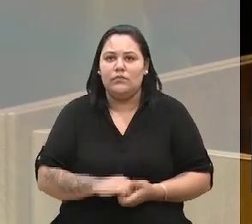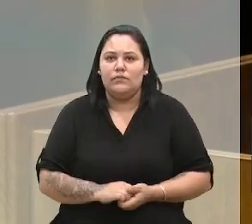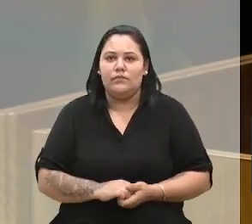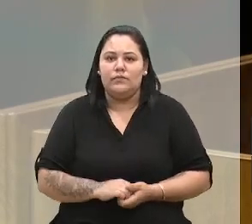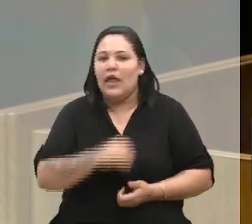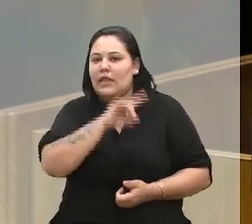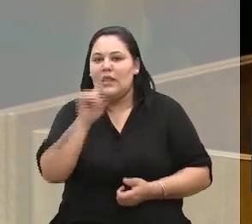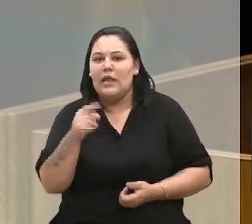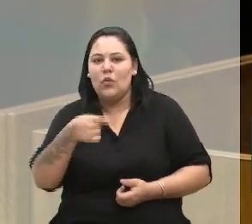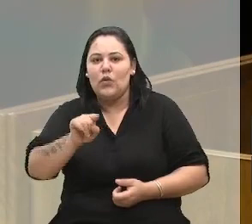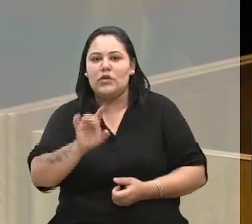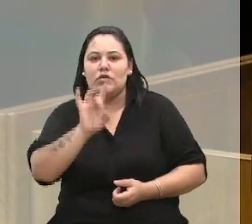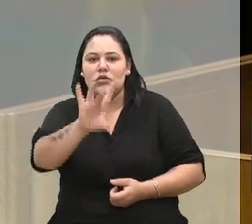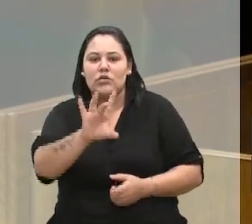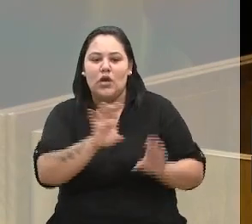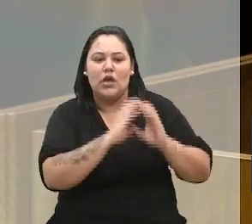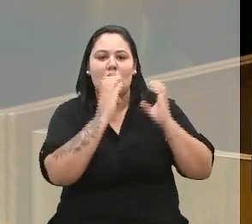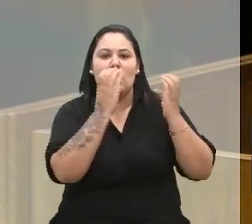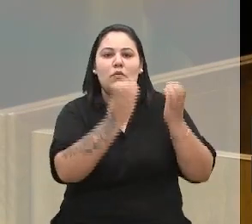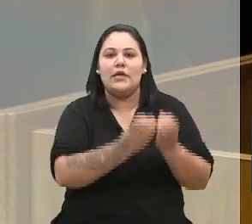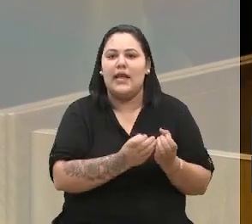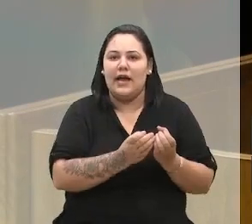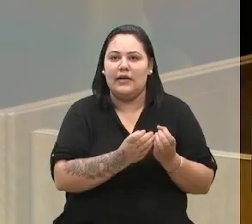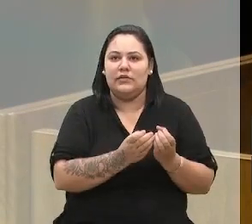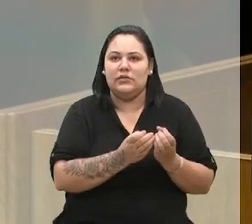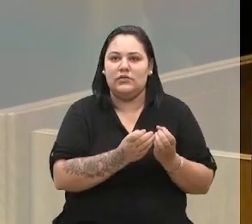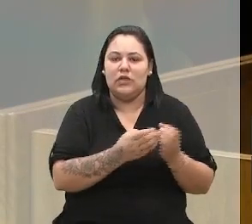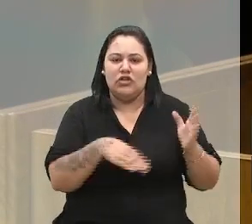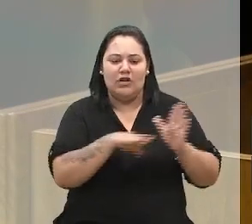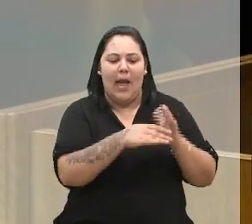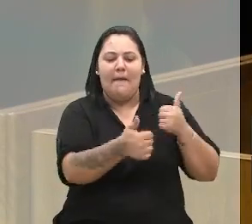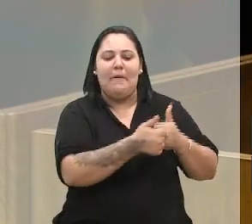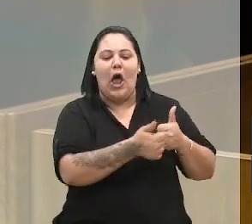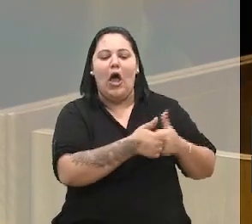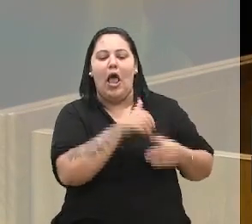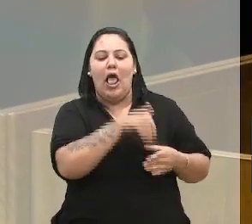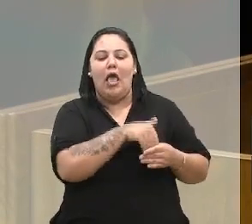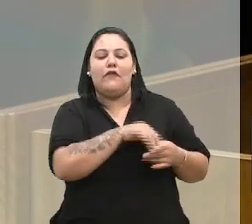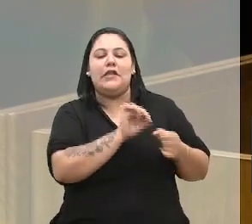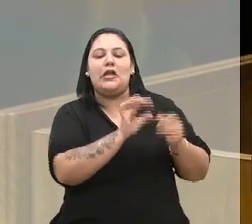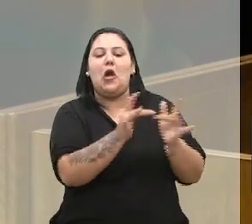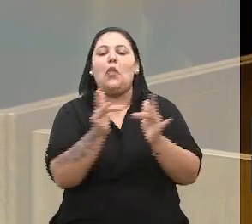na comunidade quando chega perto das eleições.